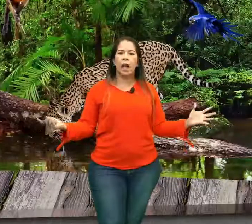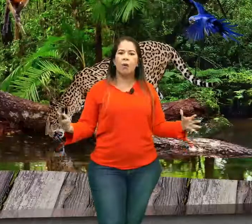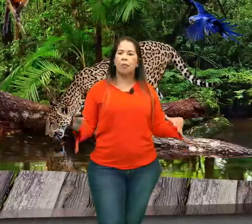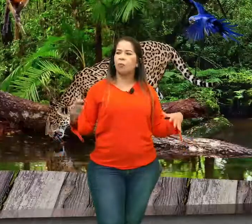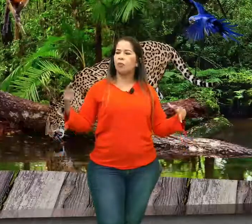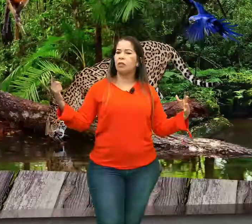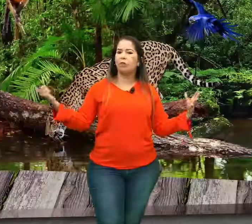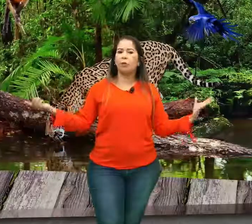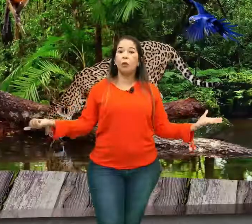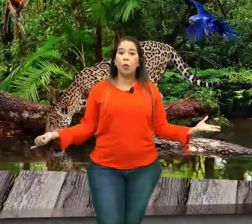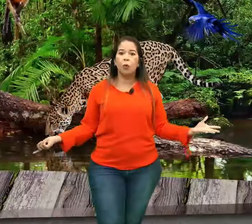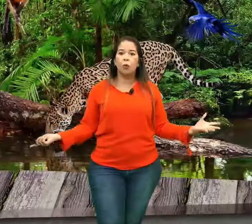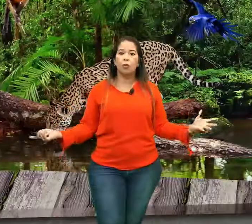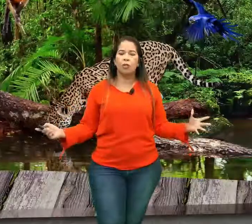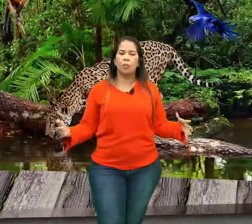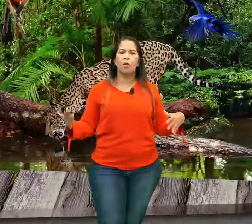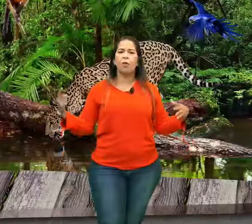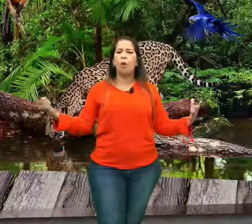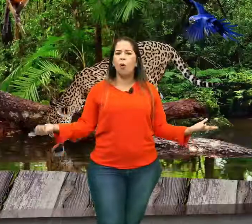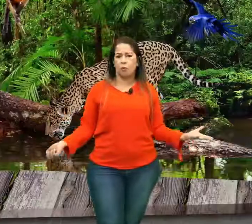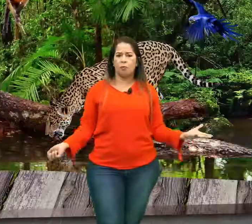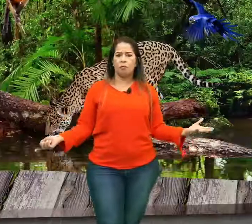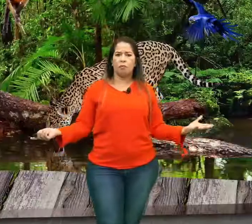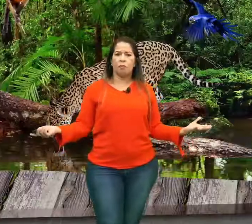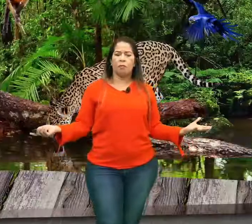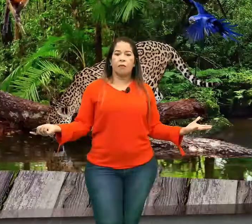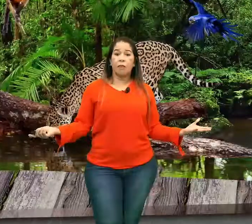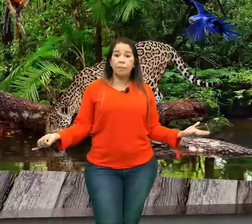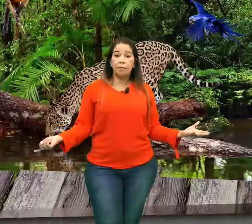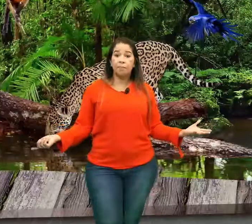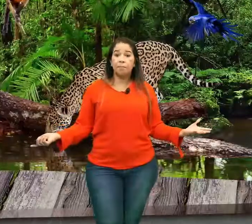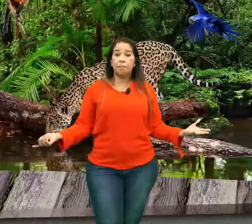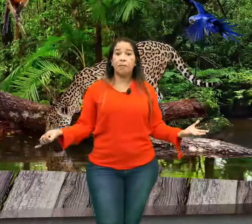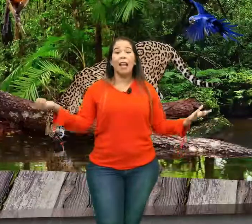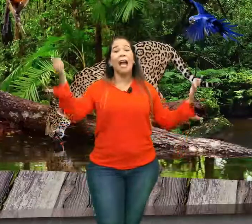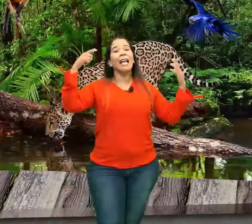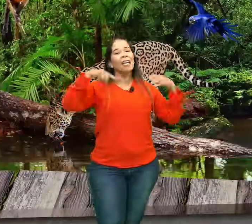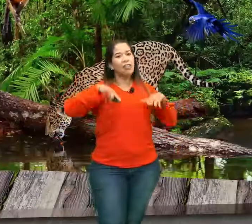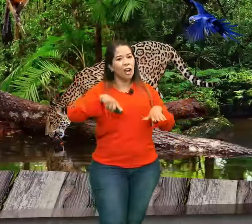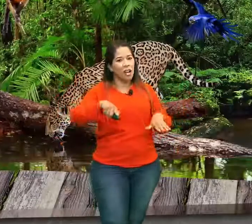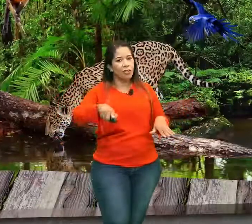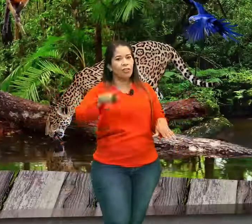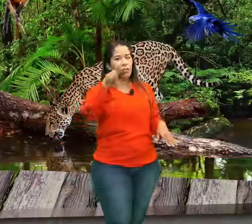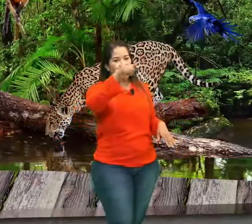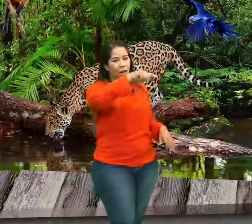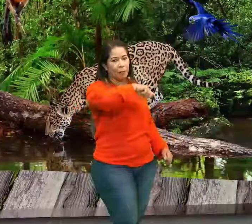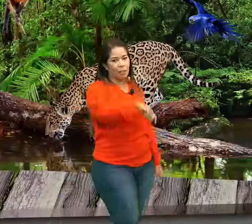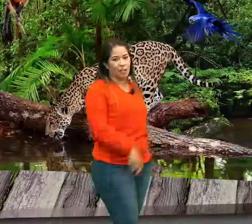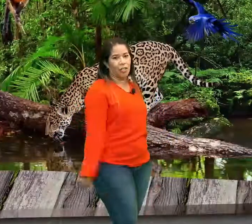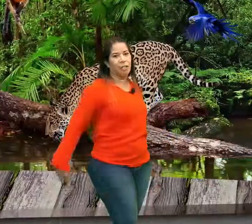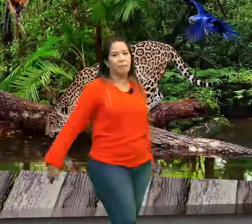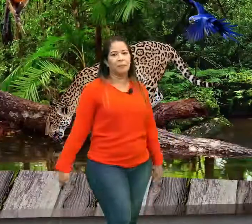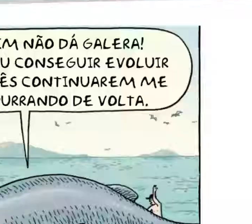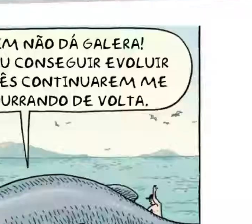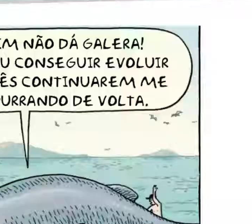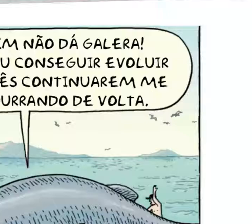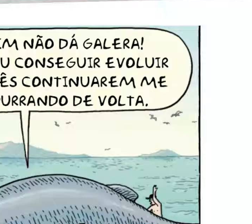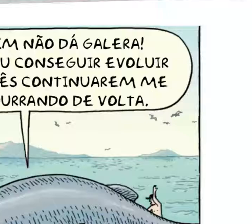né? O fulano evoluiu, ou seja, melhorou, né? Aí a charge joga lá pra